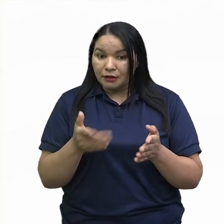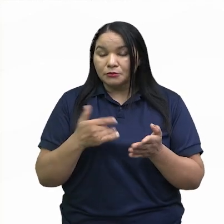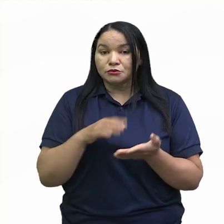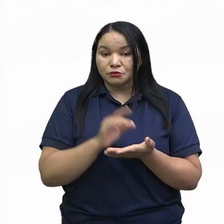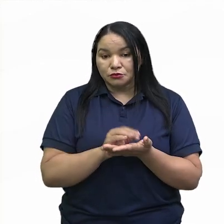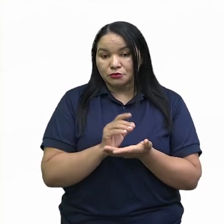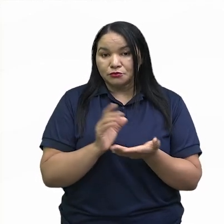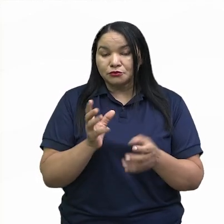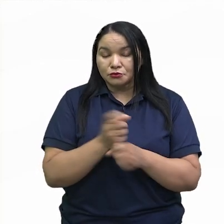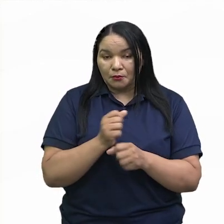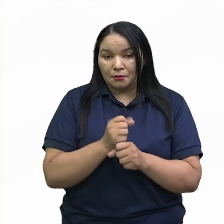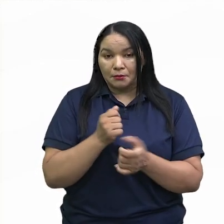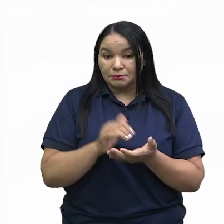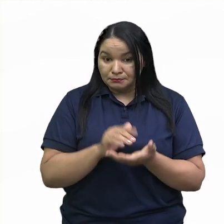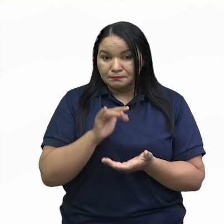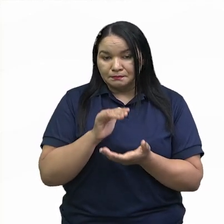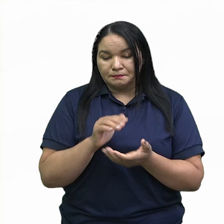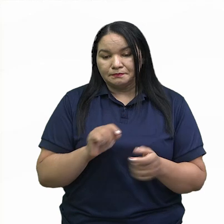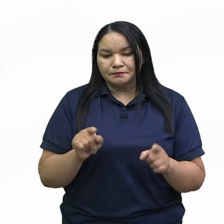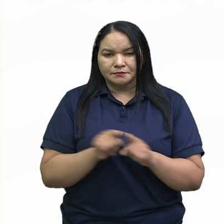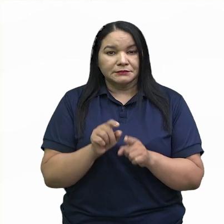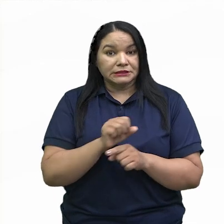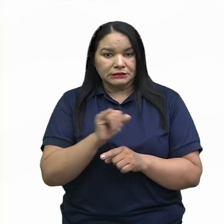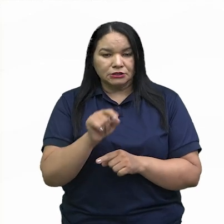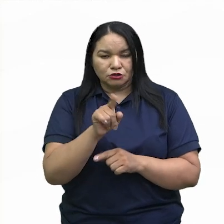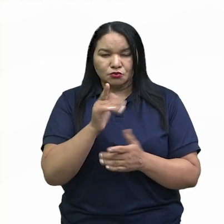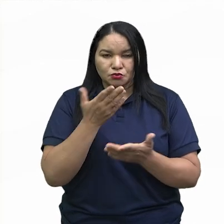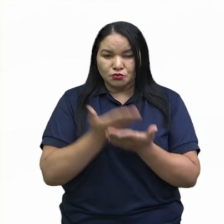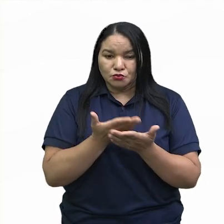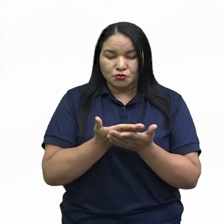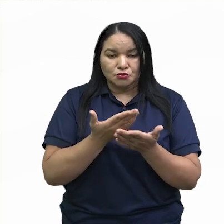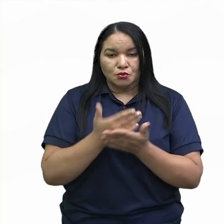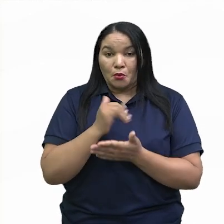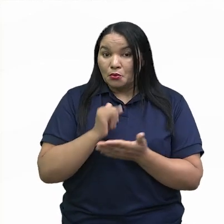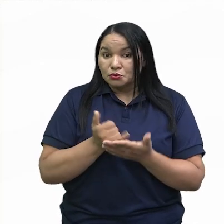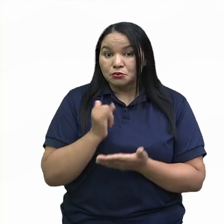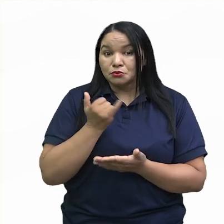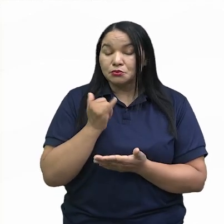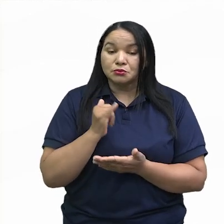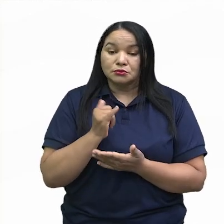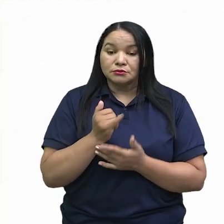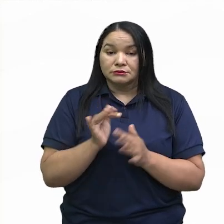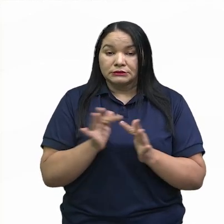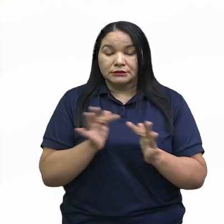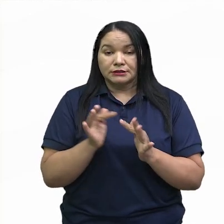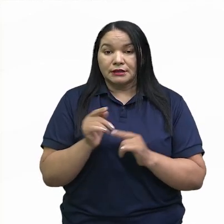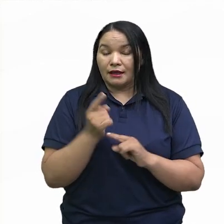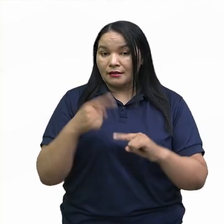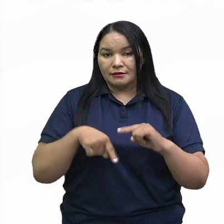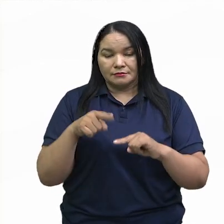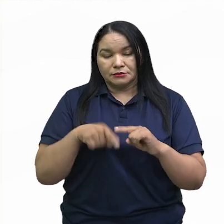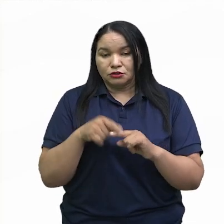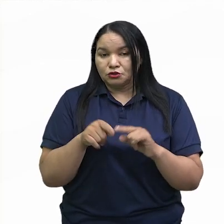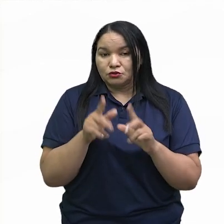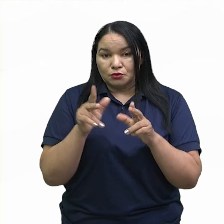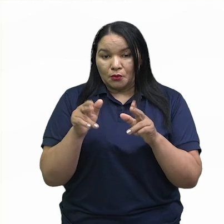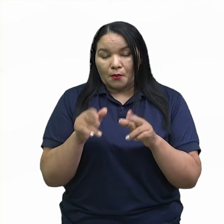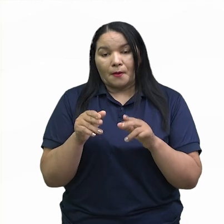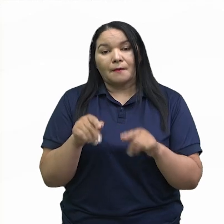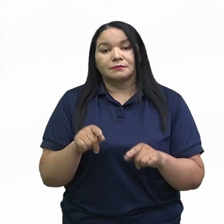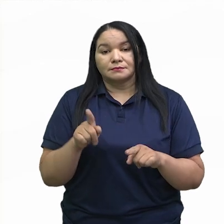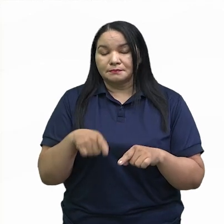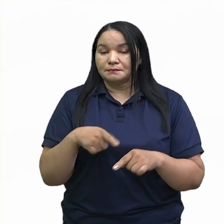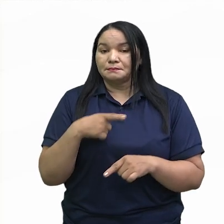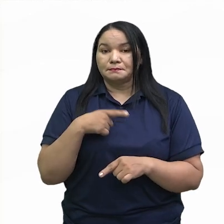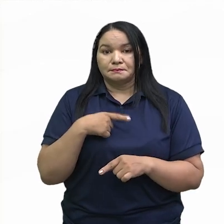Se você já estudou juros simples, pessoal, você consegue verificar que esses elementos são os mesmos